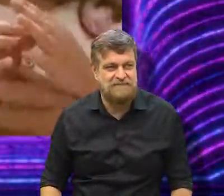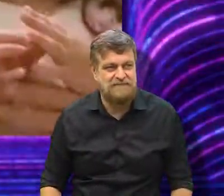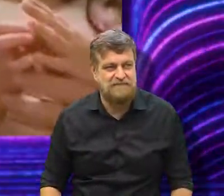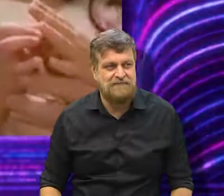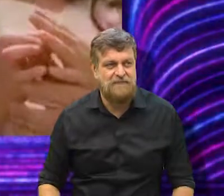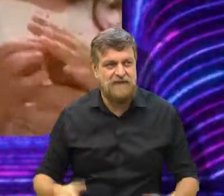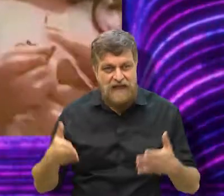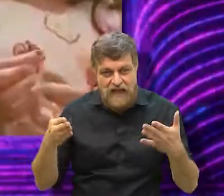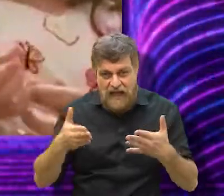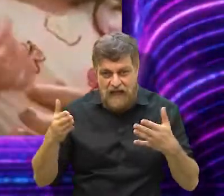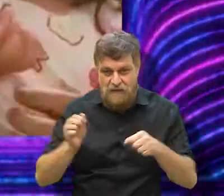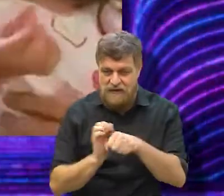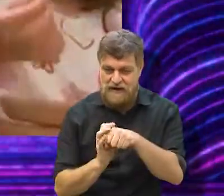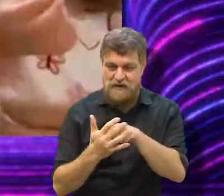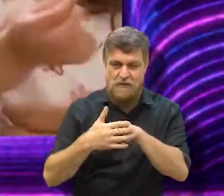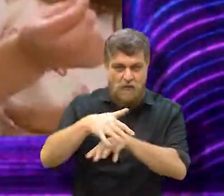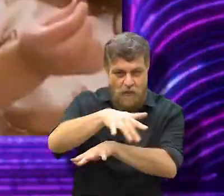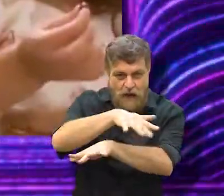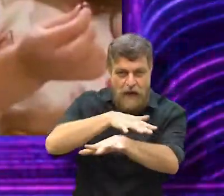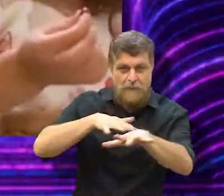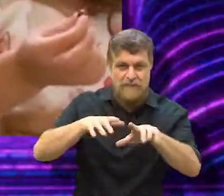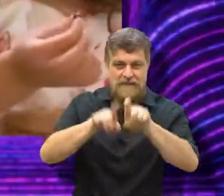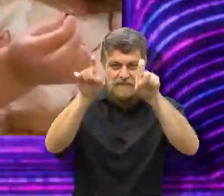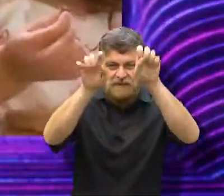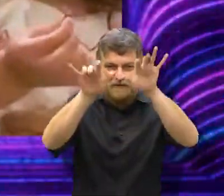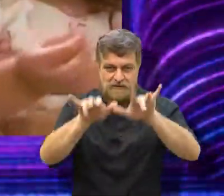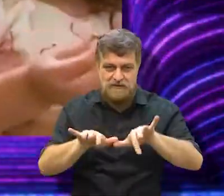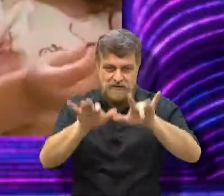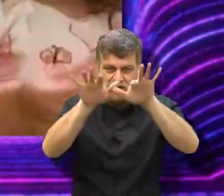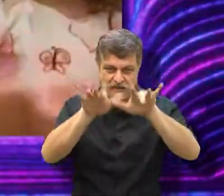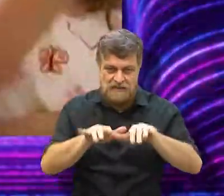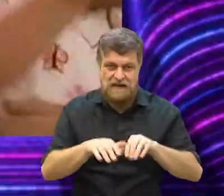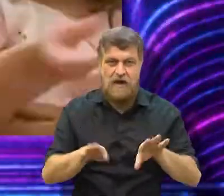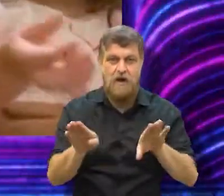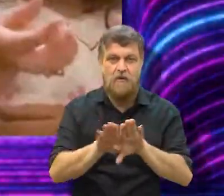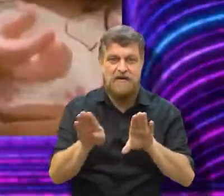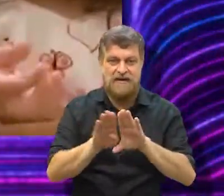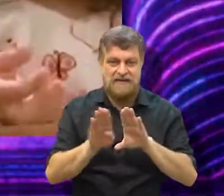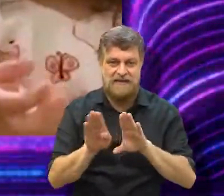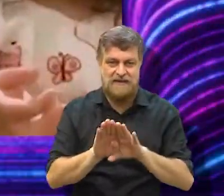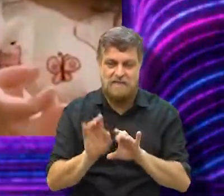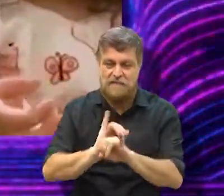pegamos físico. Agora com a pandemia, tá sendo tudo digital, online.